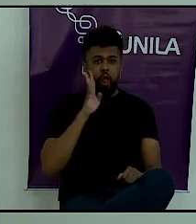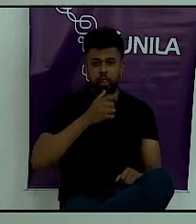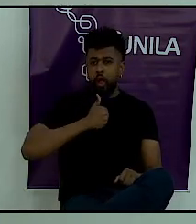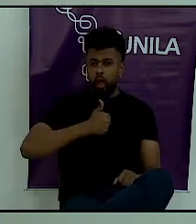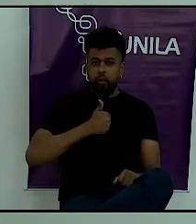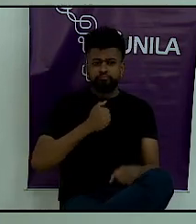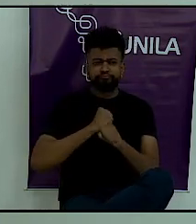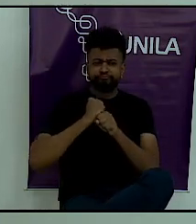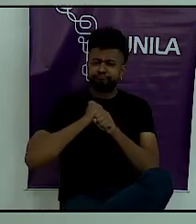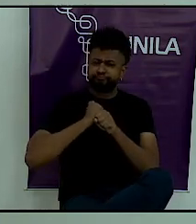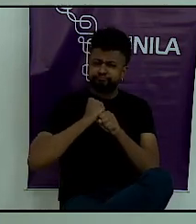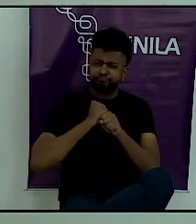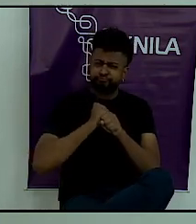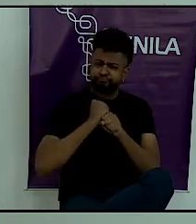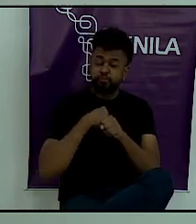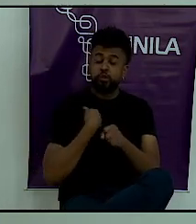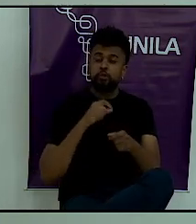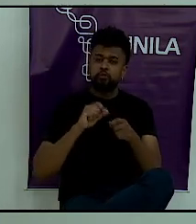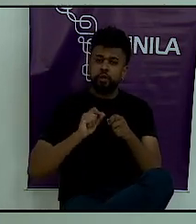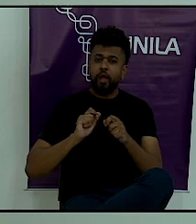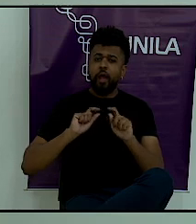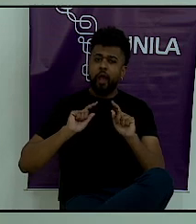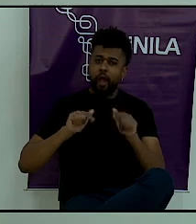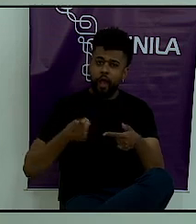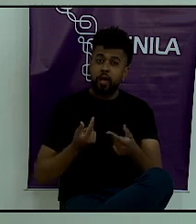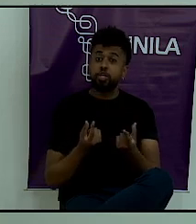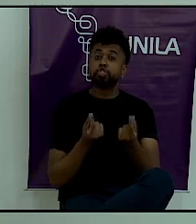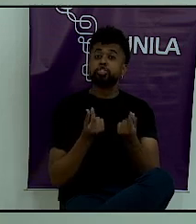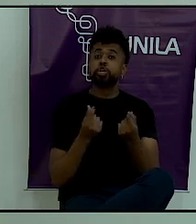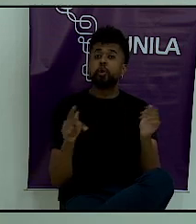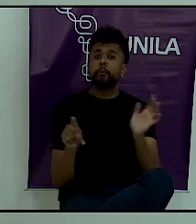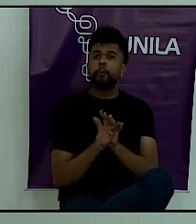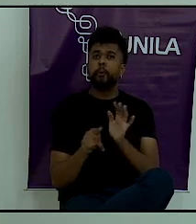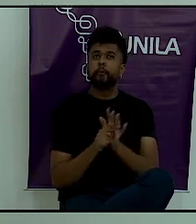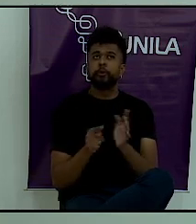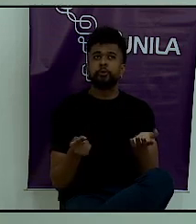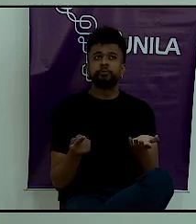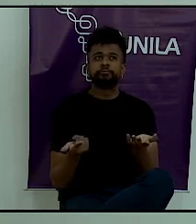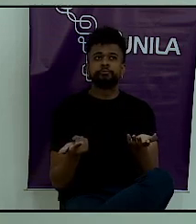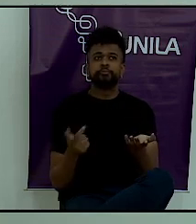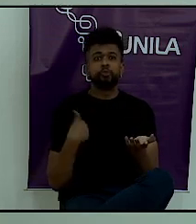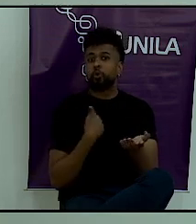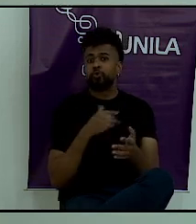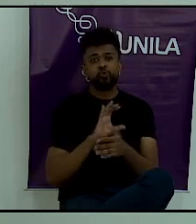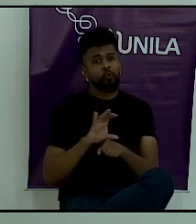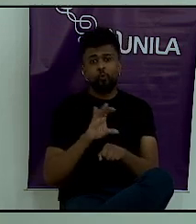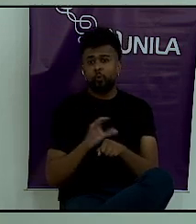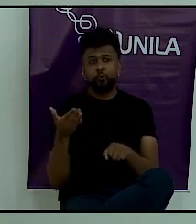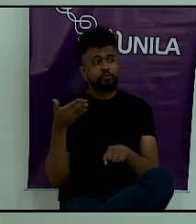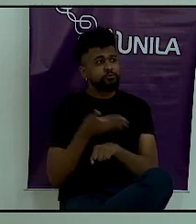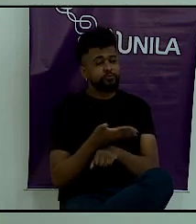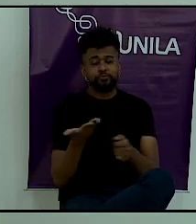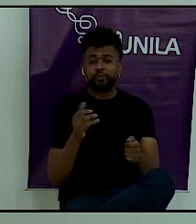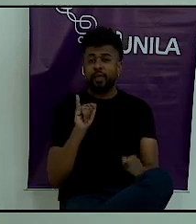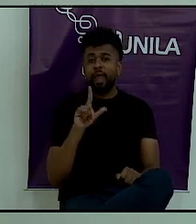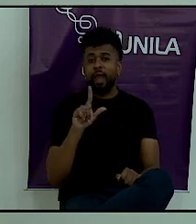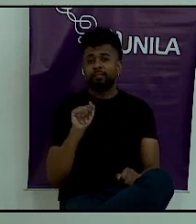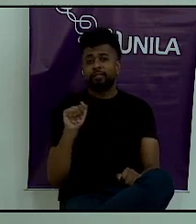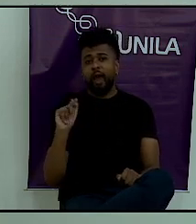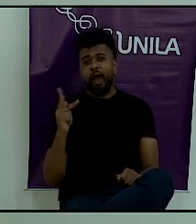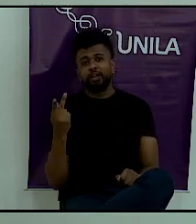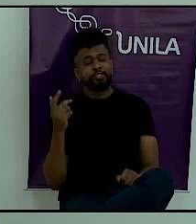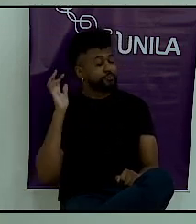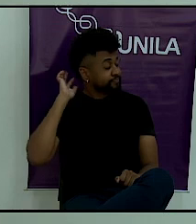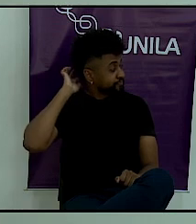e durante anos a gente fez essa ação com o dinheiro que vinha para o nosso curso através do ILASH. E aí,